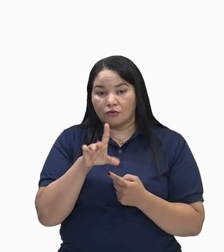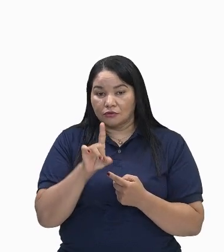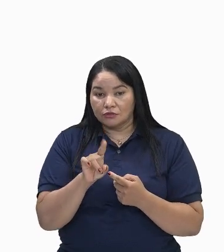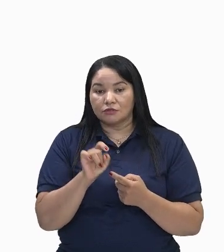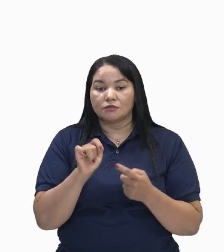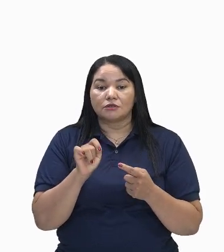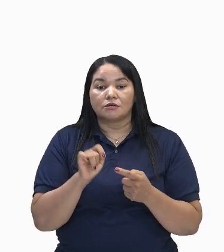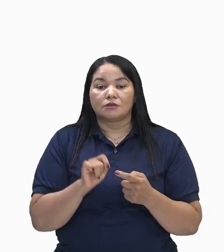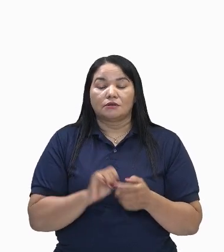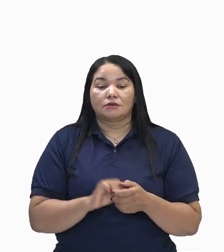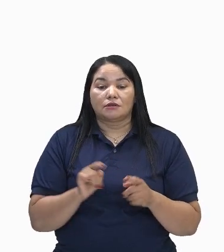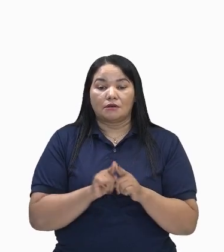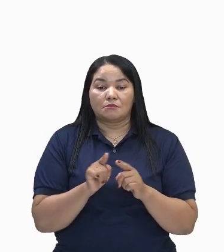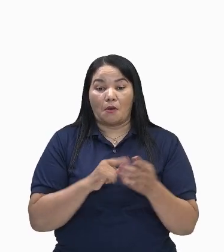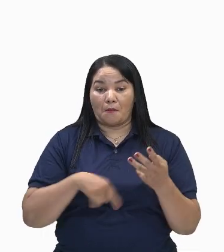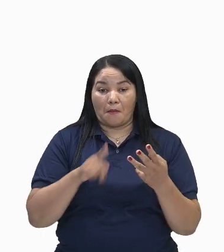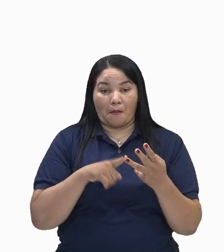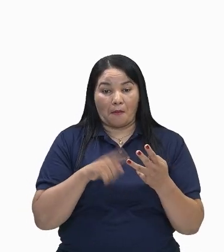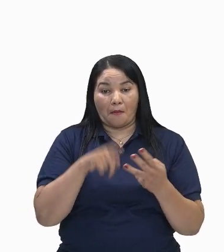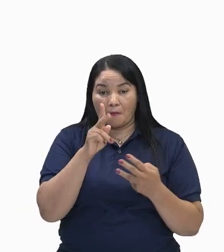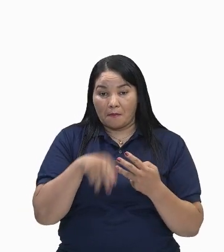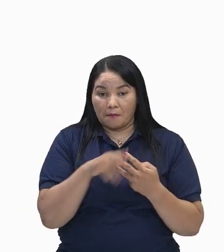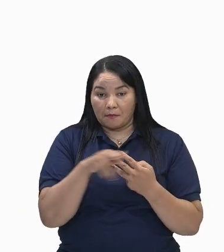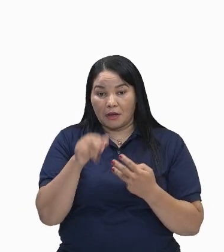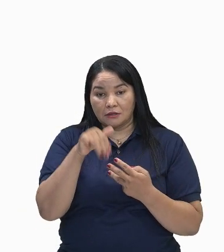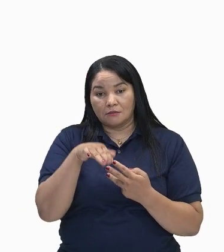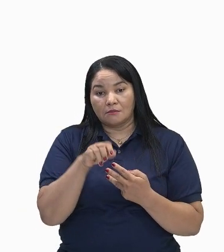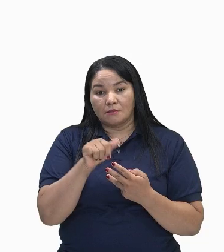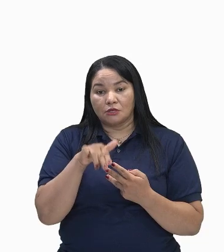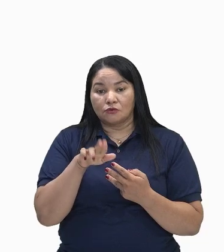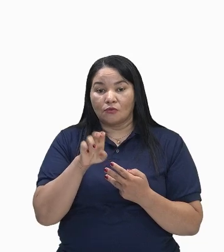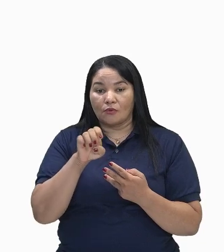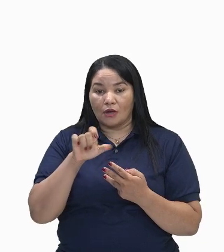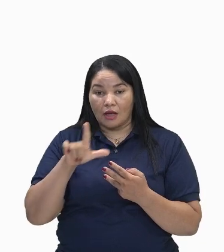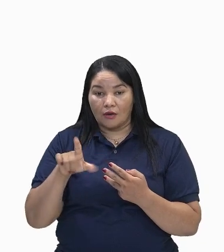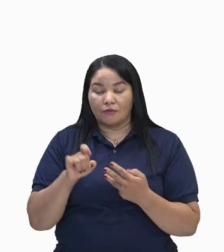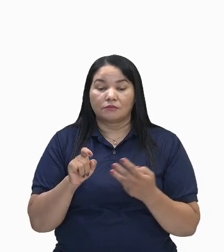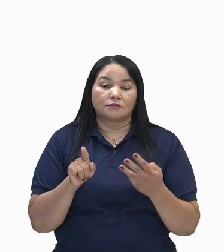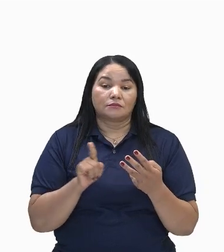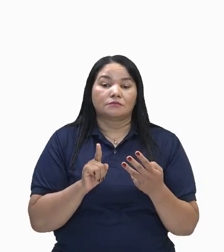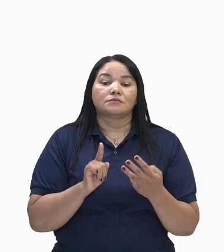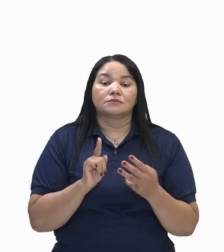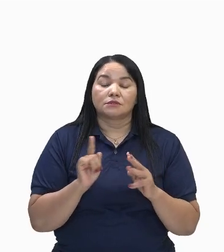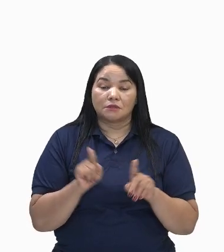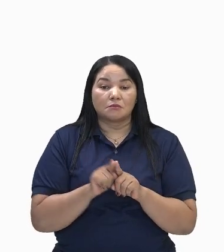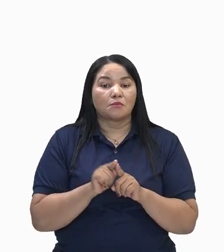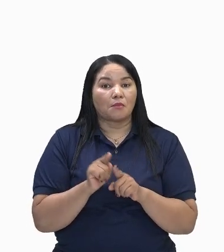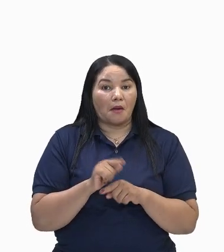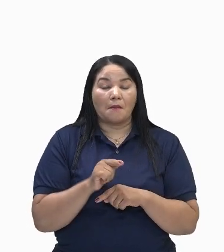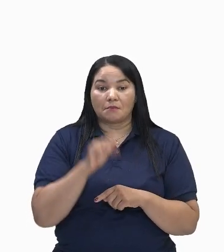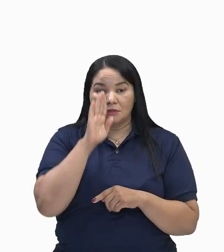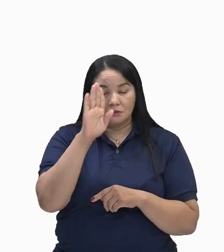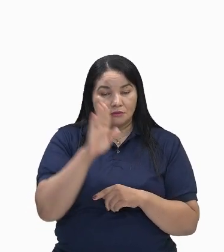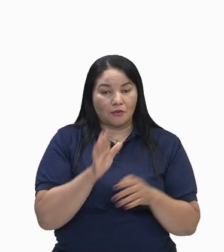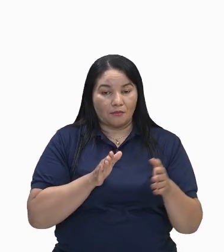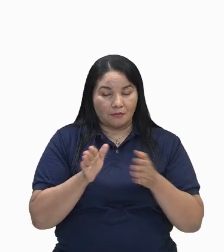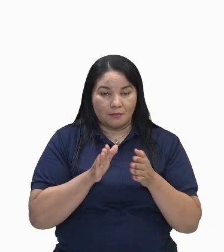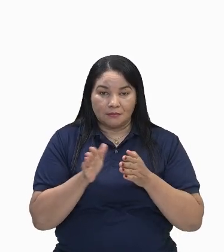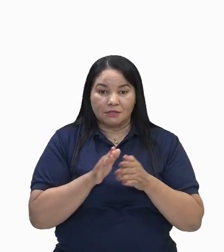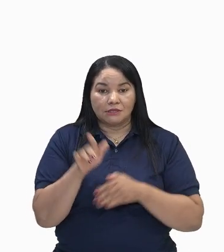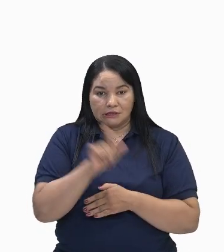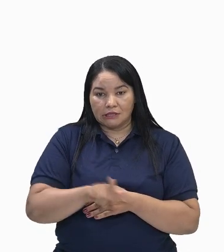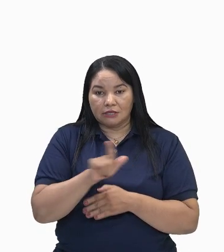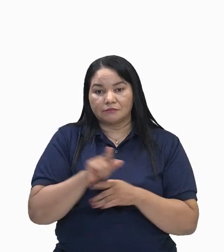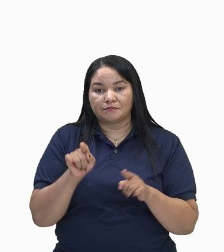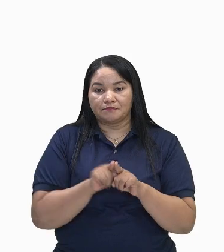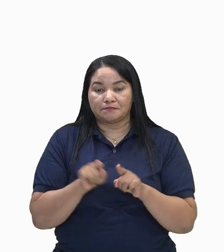Juromenha, Padre Manuel Bernardes, são os nomes mais principais desse período literário,